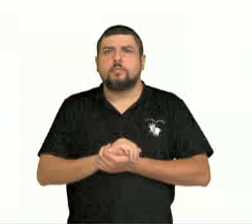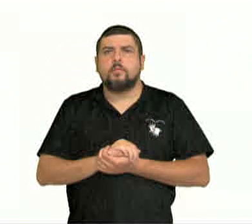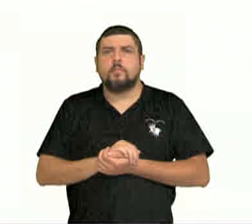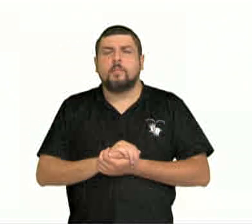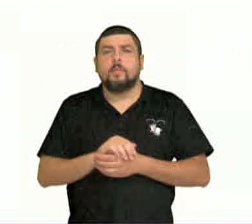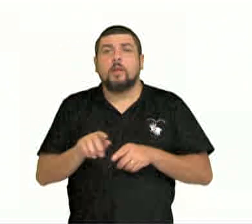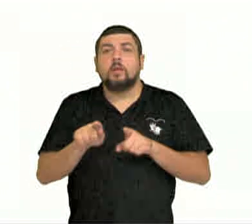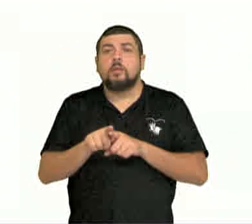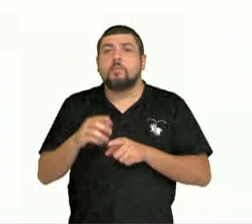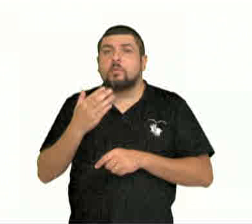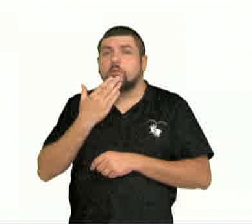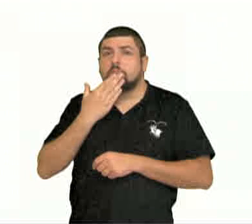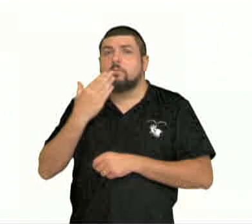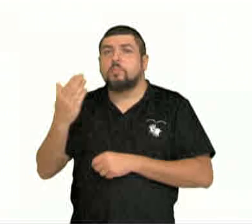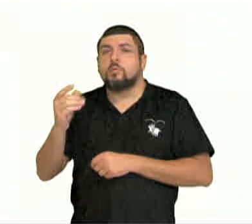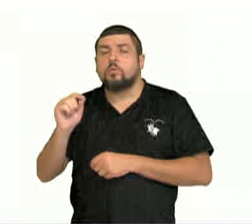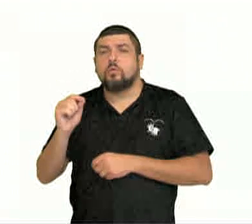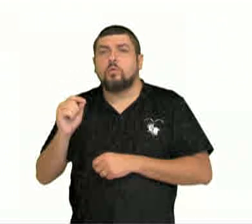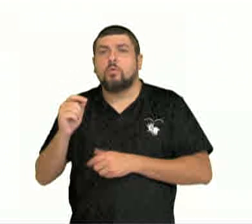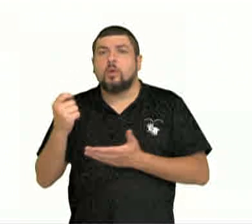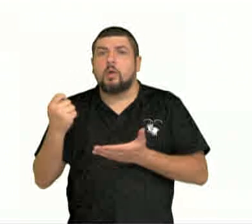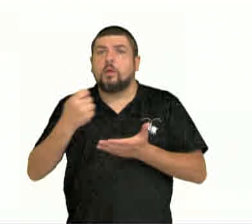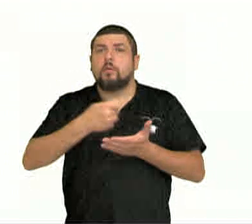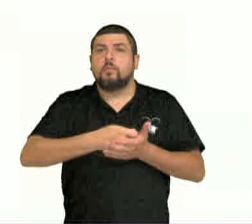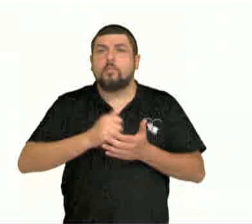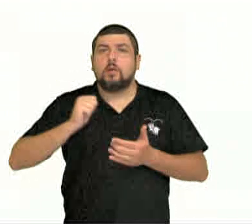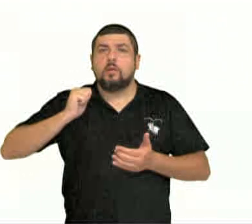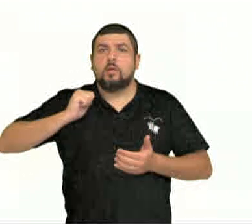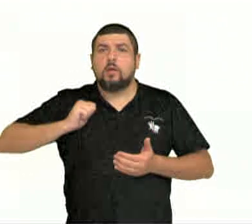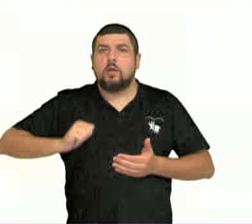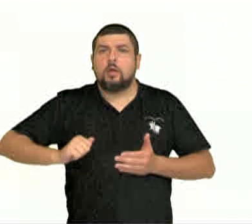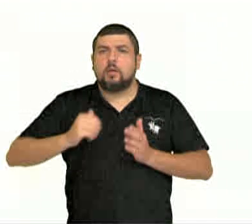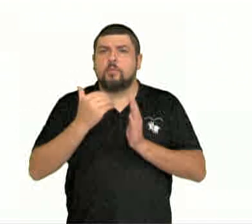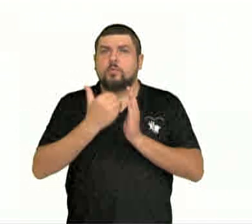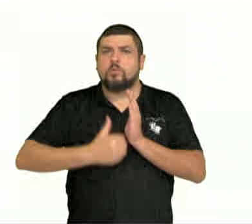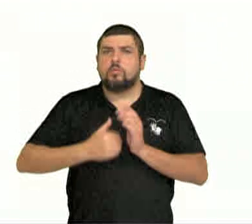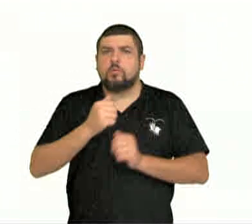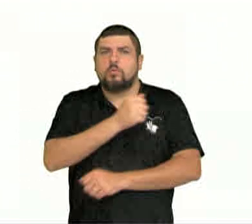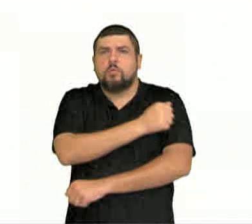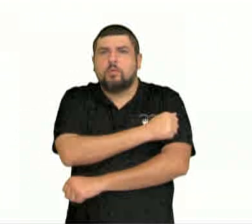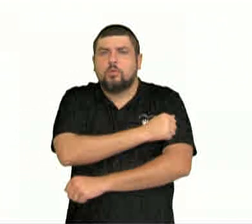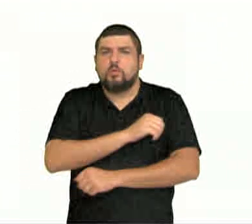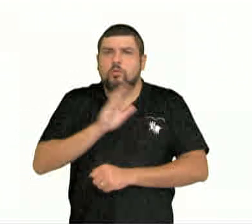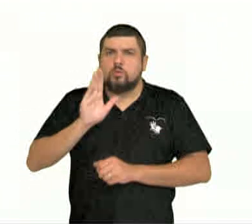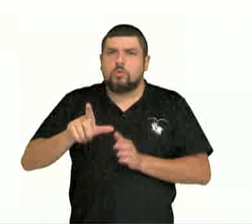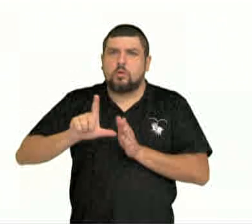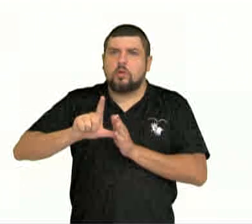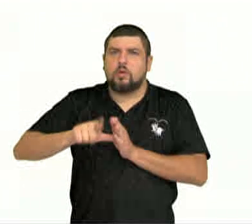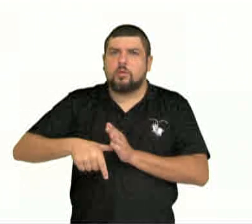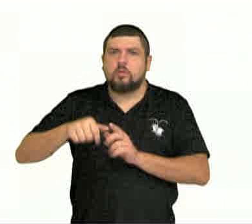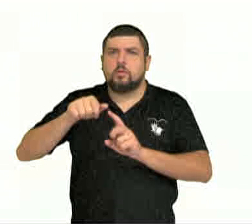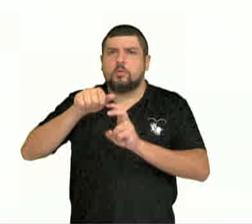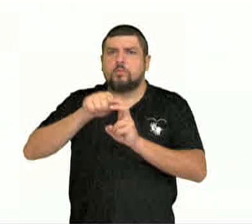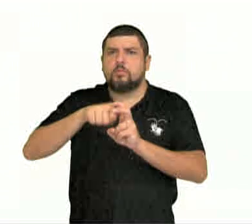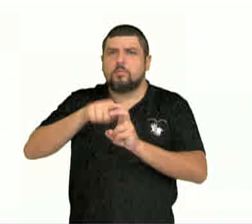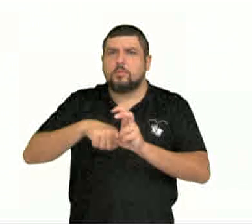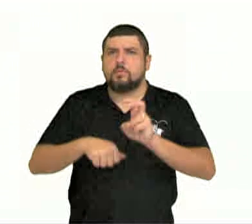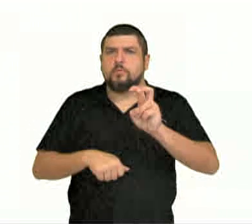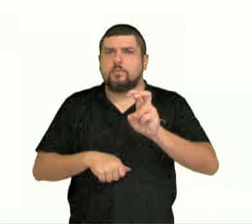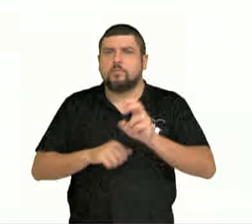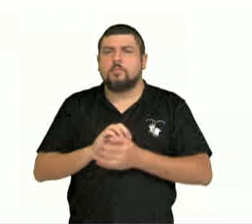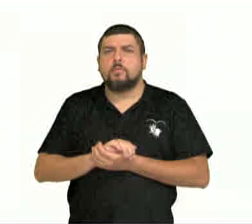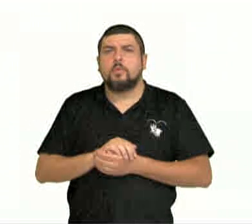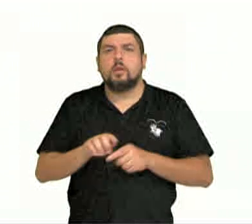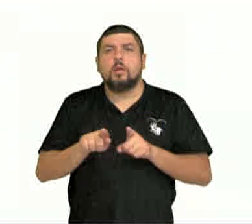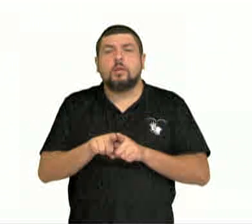reivindicamos o pagamento das bolsas dos alunos, atrasadas há mais de 5 meses, assim como a ampliação das